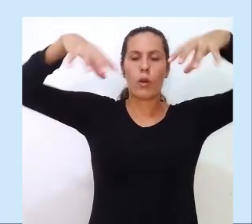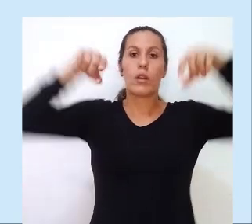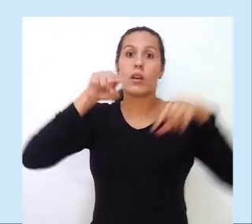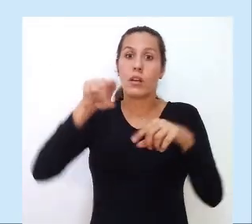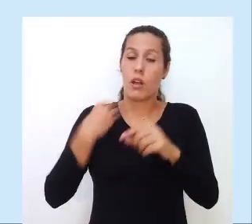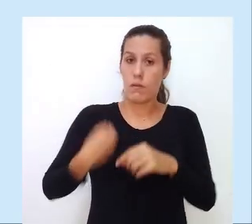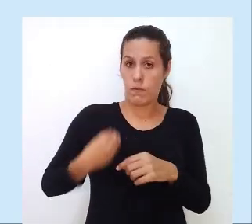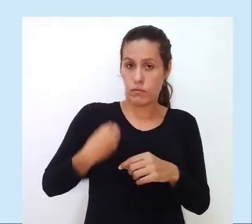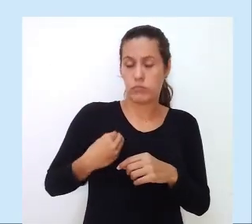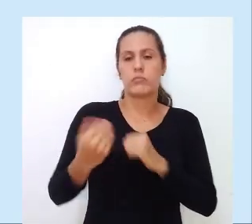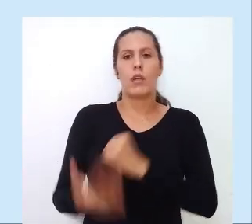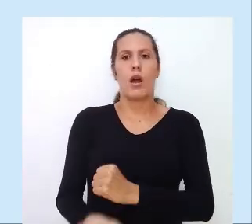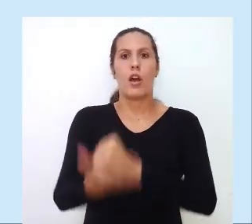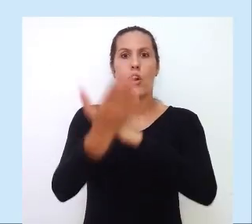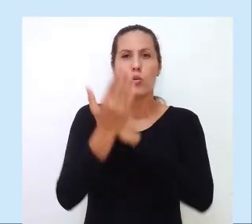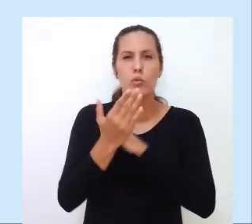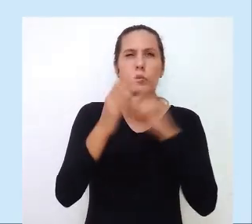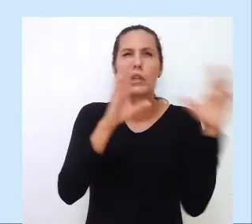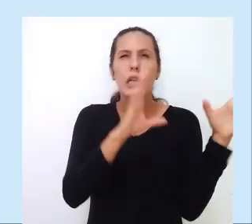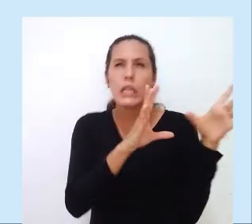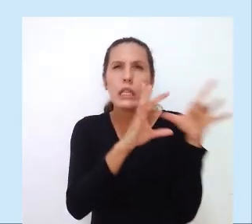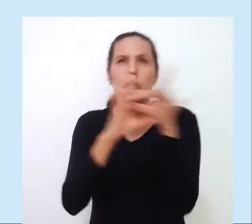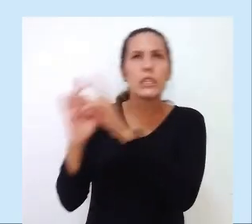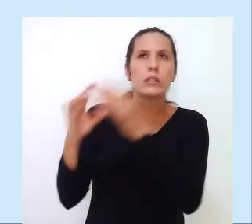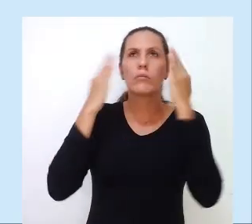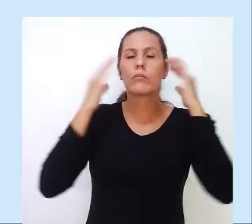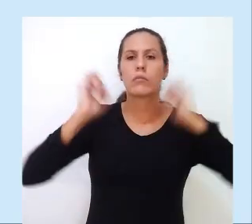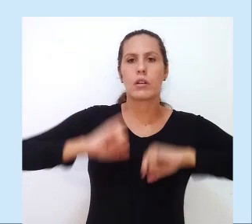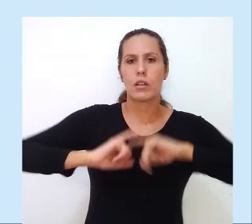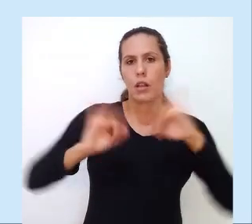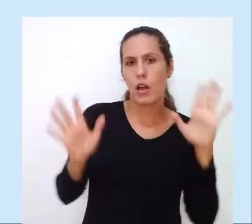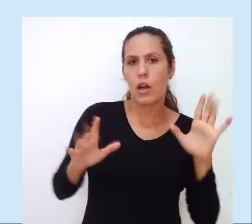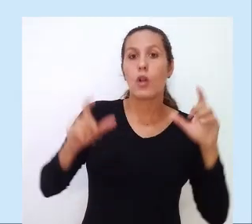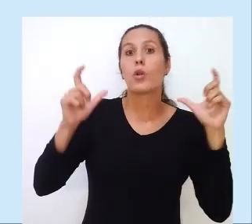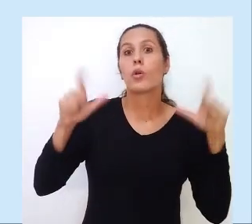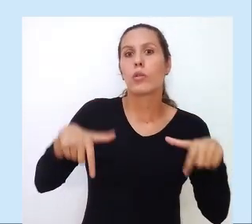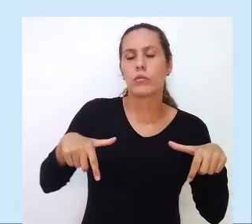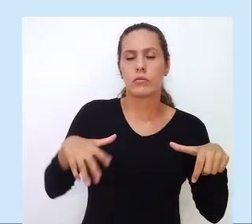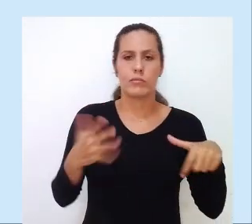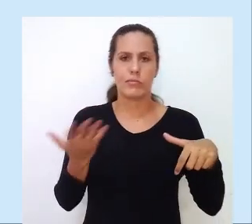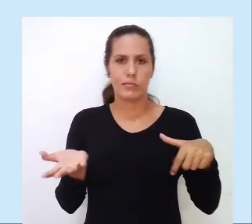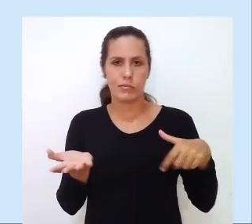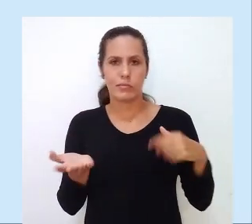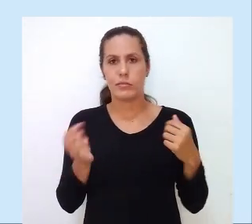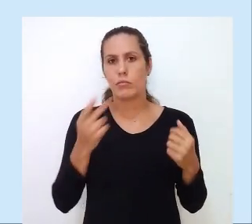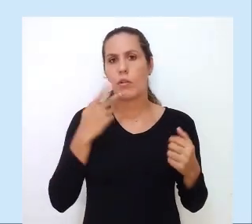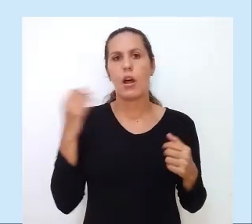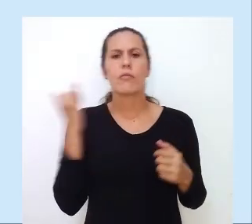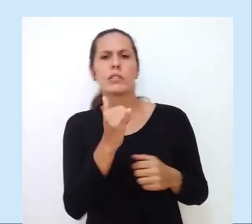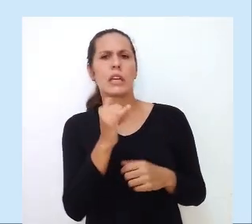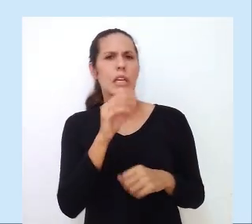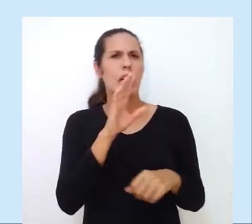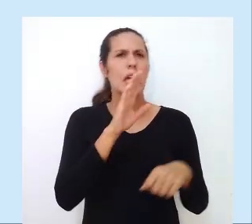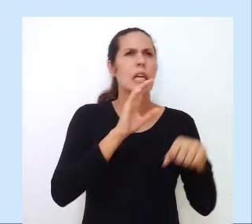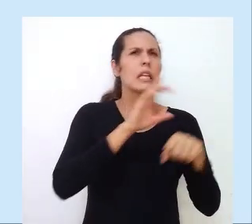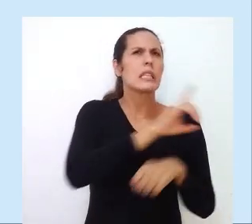existe, né, para ajudar nessa ambientação de onde se passa a ação dramática, para dizer se é dia, se